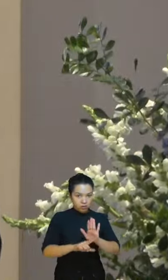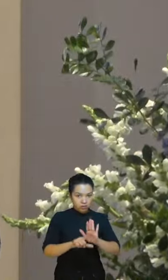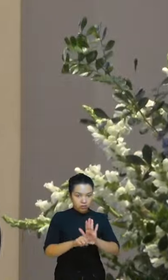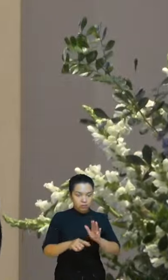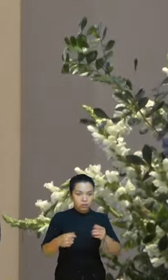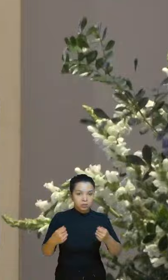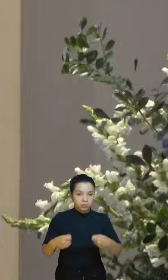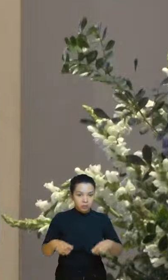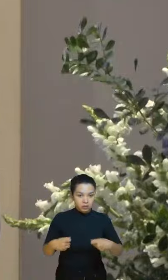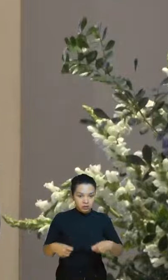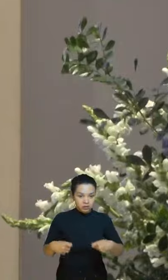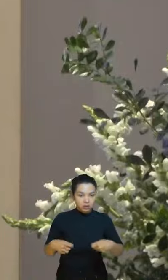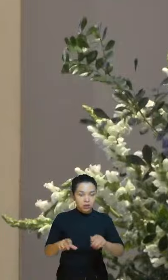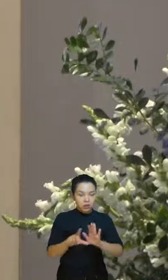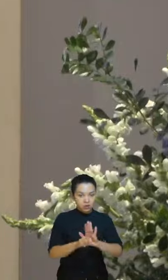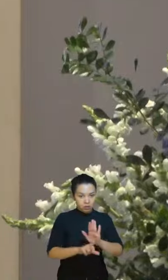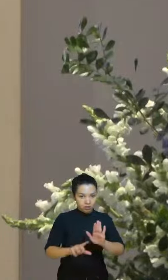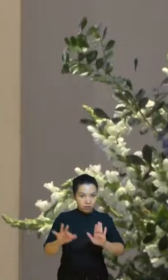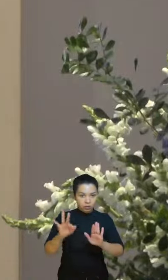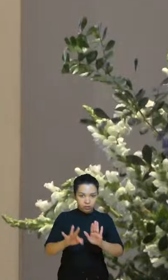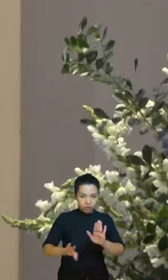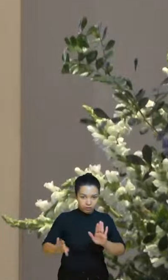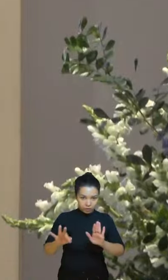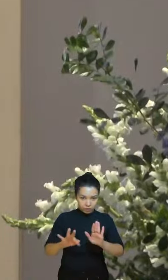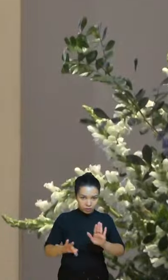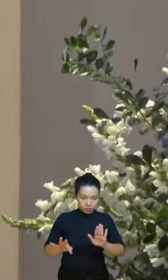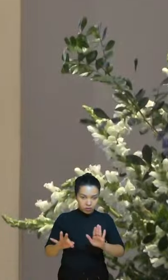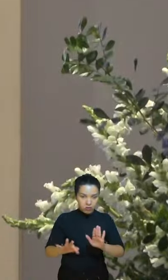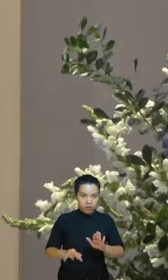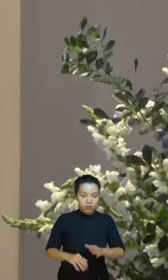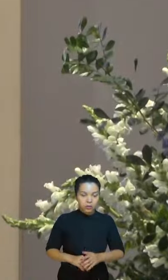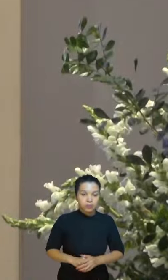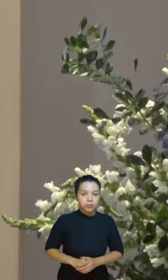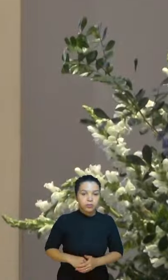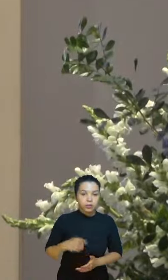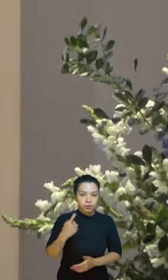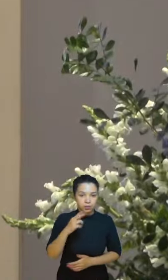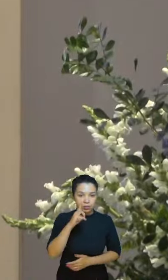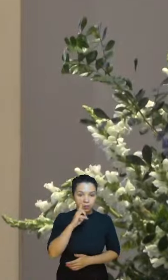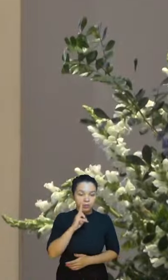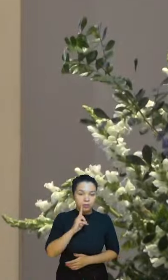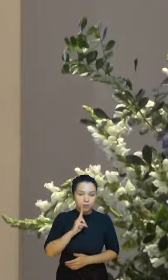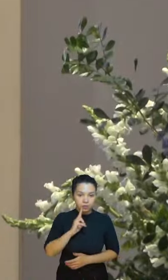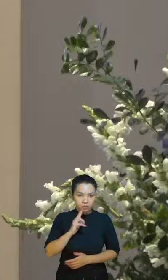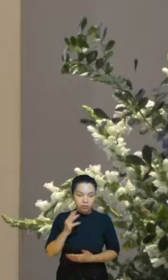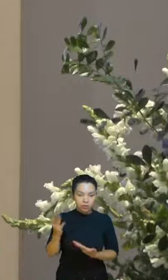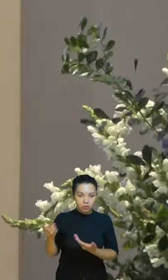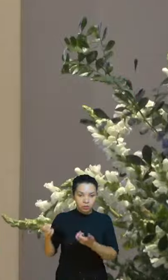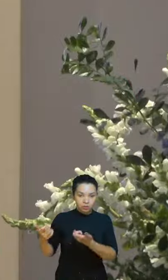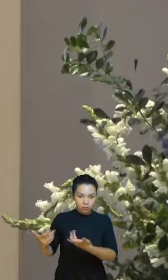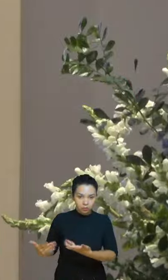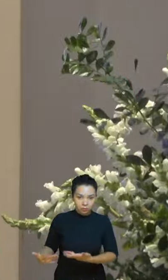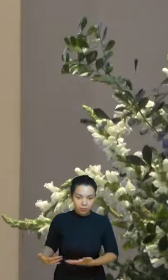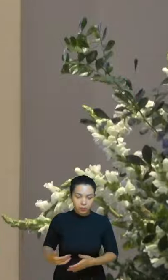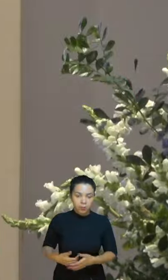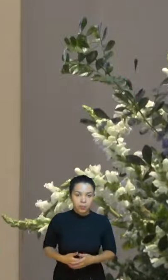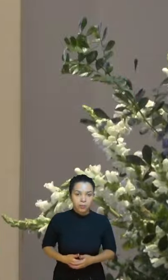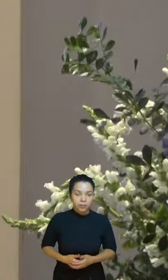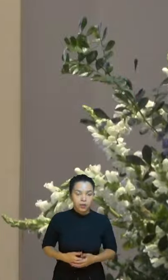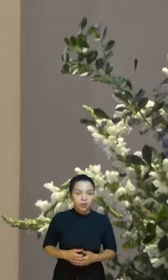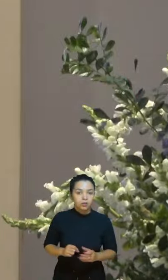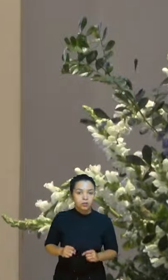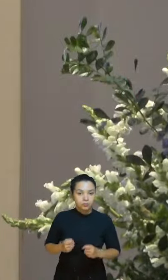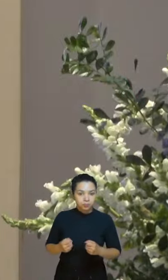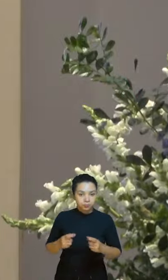Legislação Federal Como dito há pouco pelo Deputado Ivan nates tentativa de redução de número de